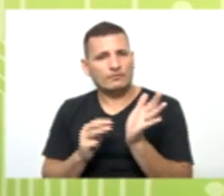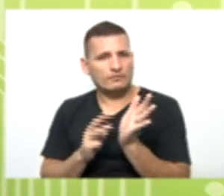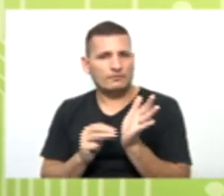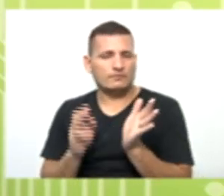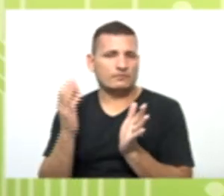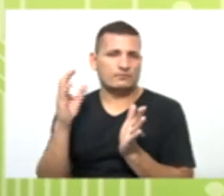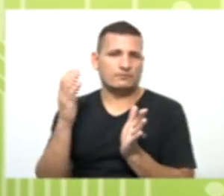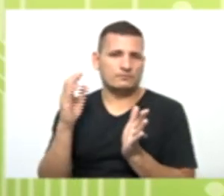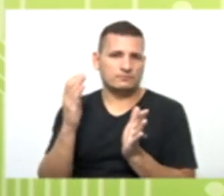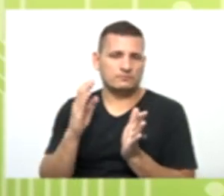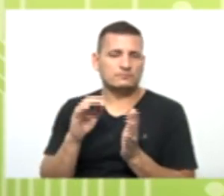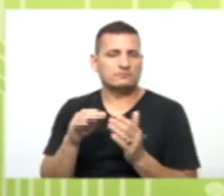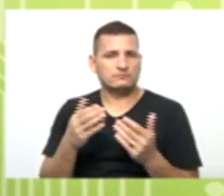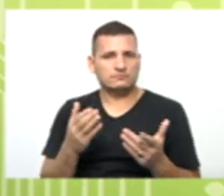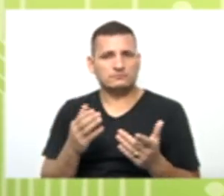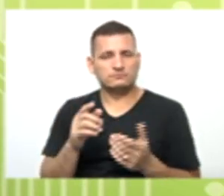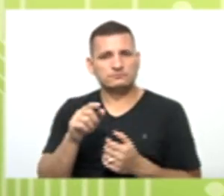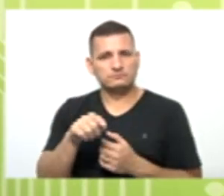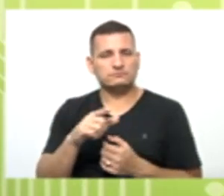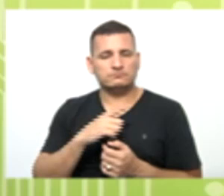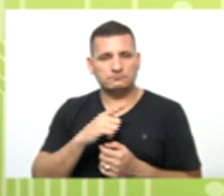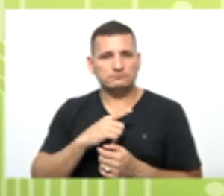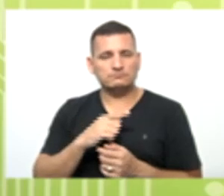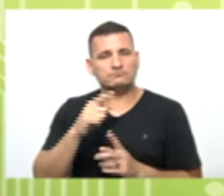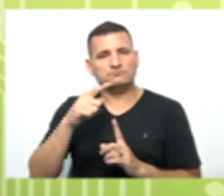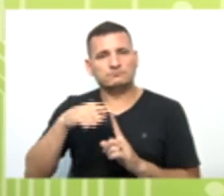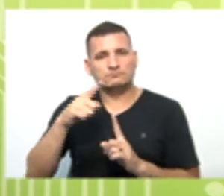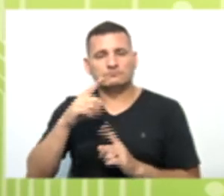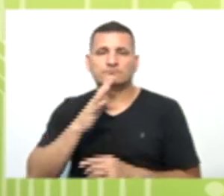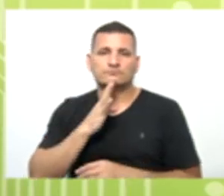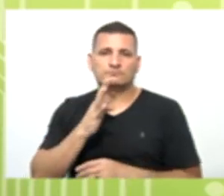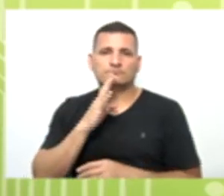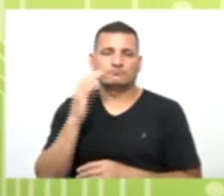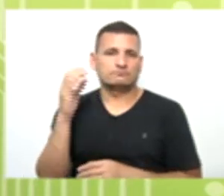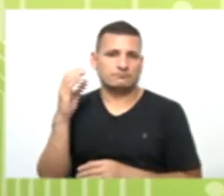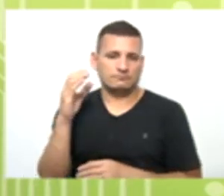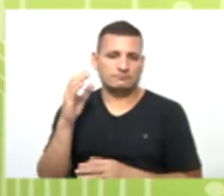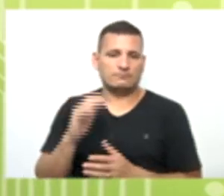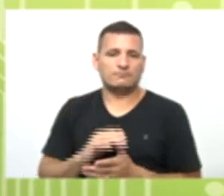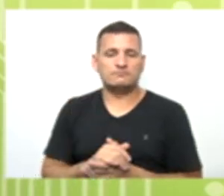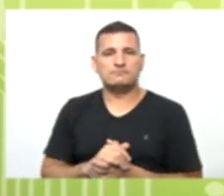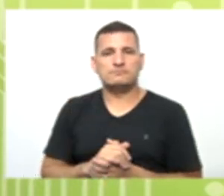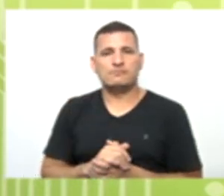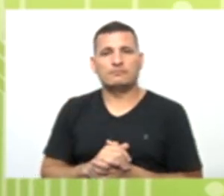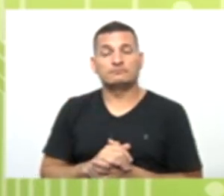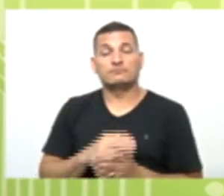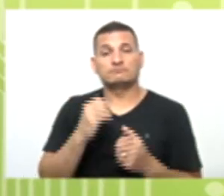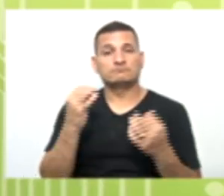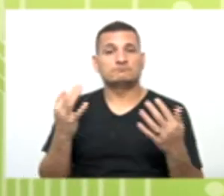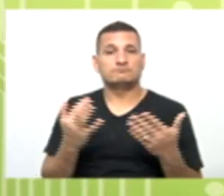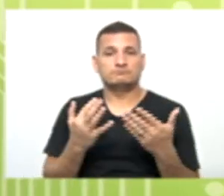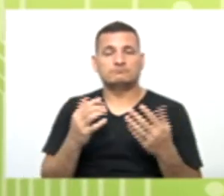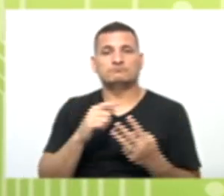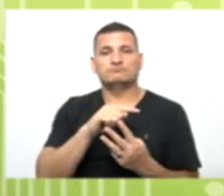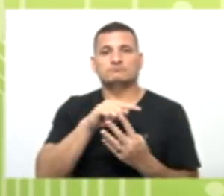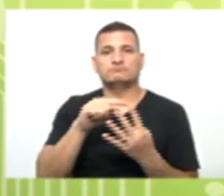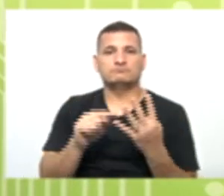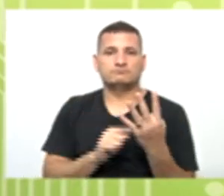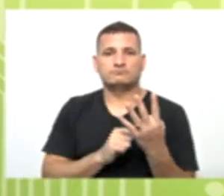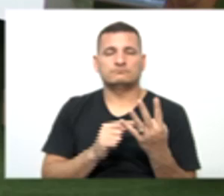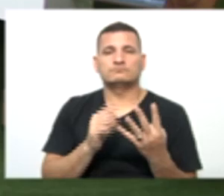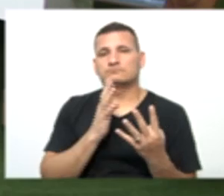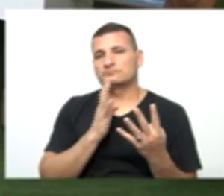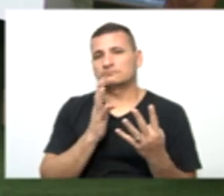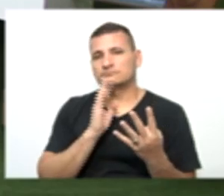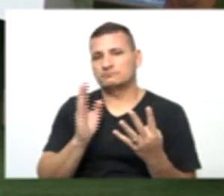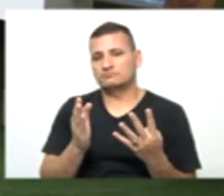científico, é então que nós temos o tipo de conhecimento científico. Então, nós falamos aqui de 4 tipos de conhecimento, né, professora?